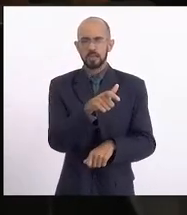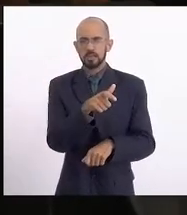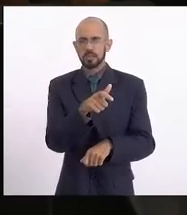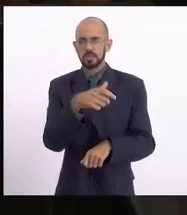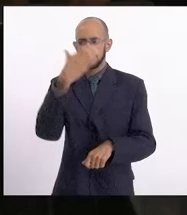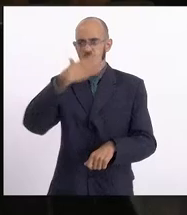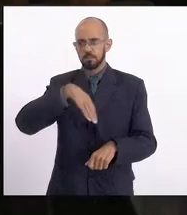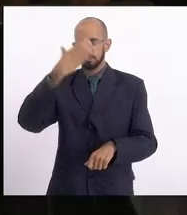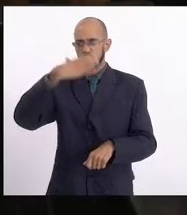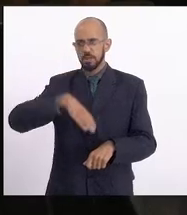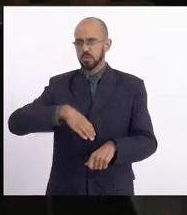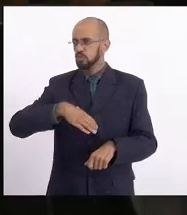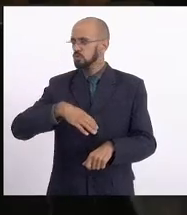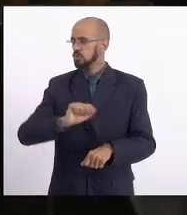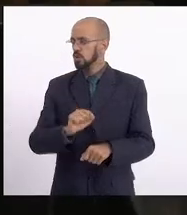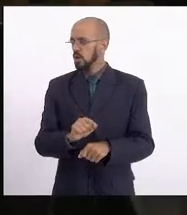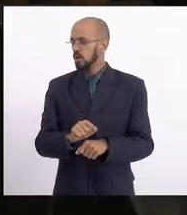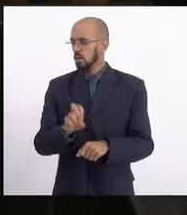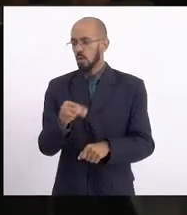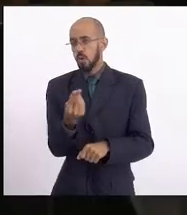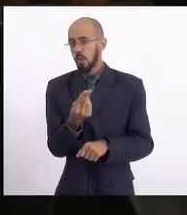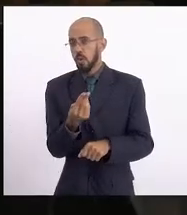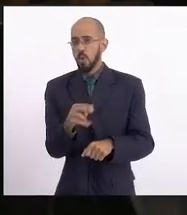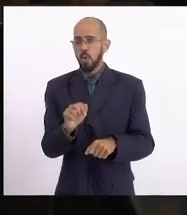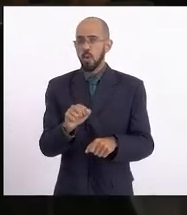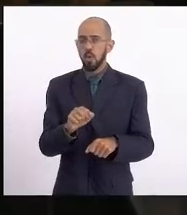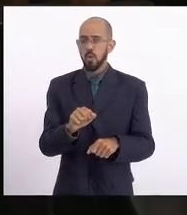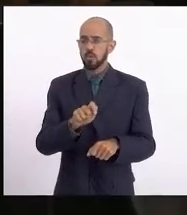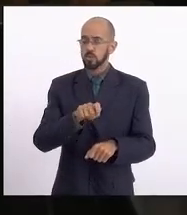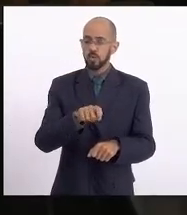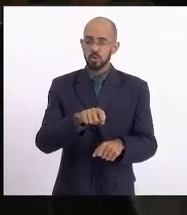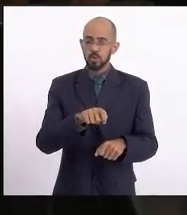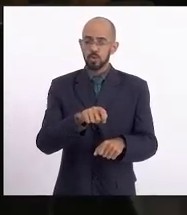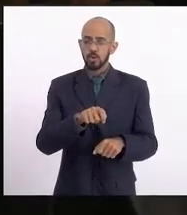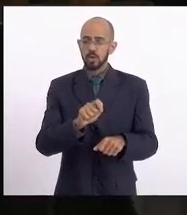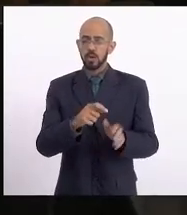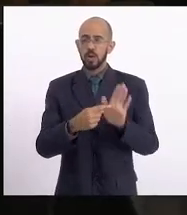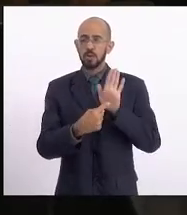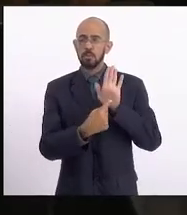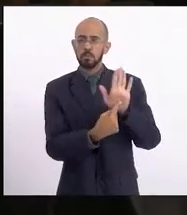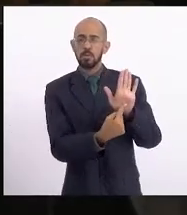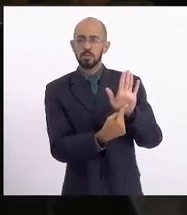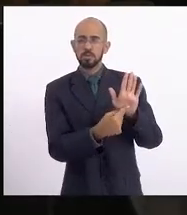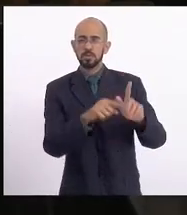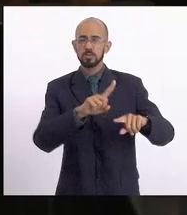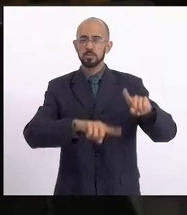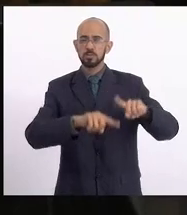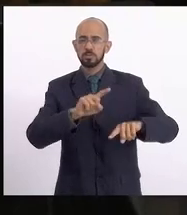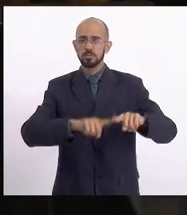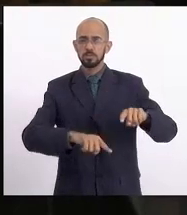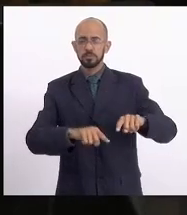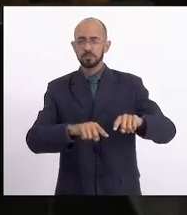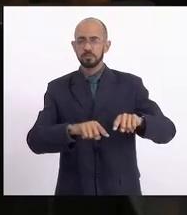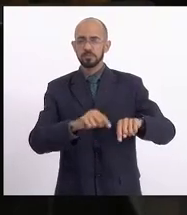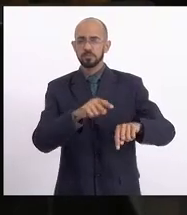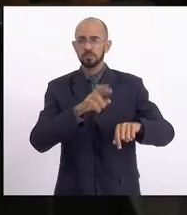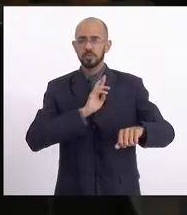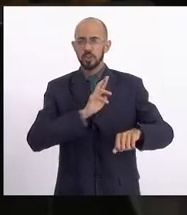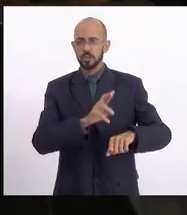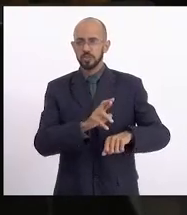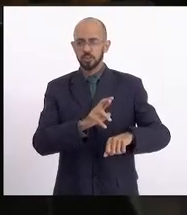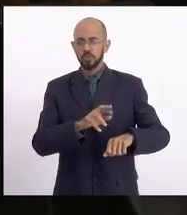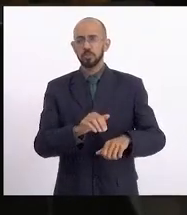físicos ou símbolos de cunho religioso. O quinto artigo, o quinto